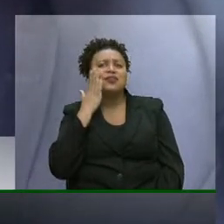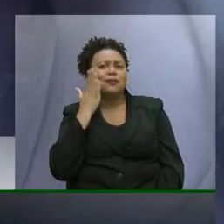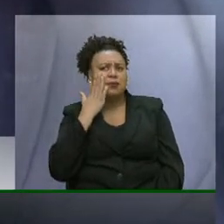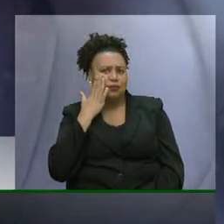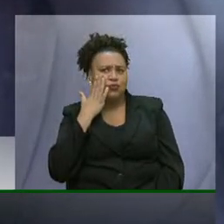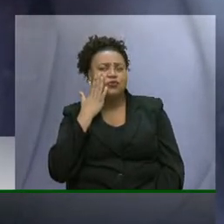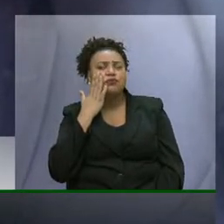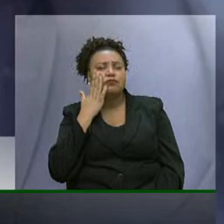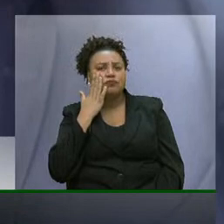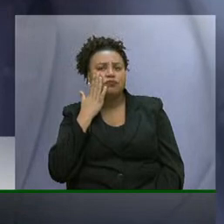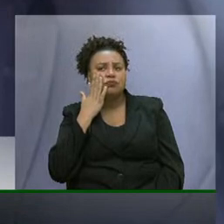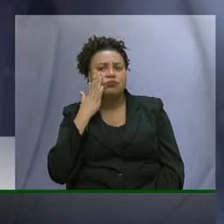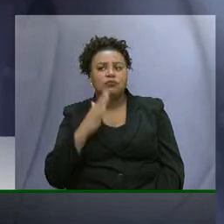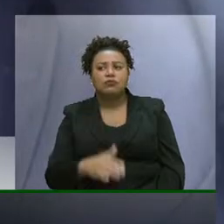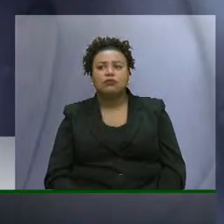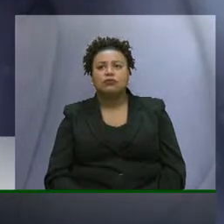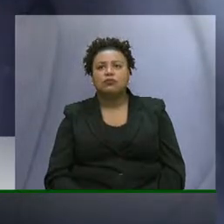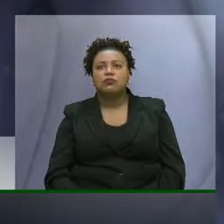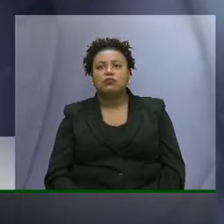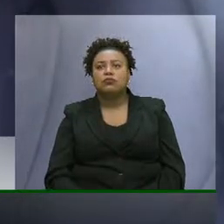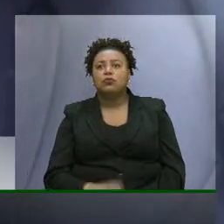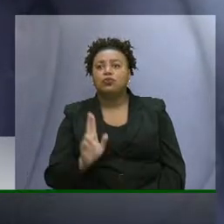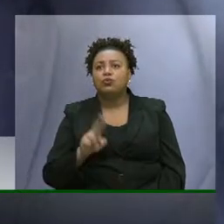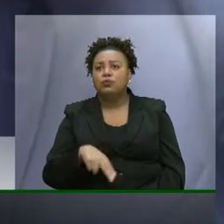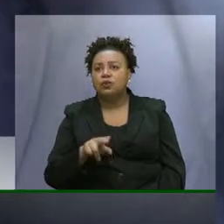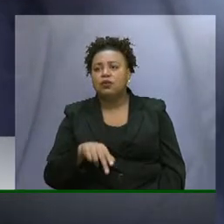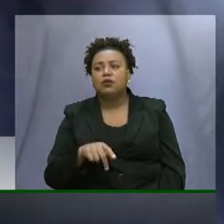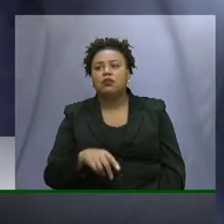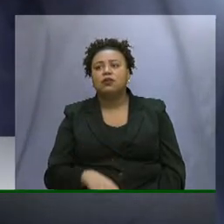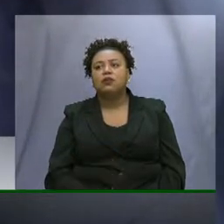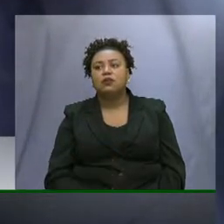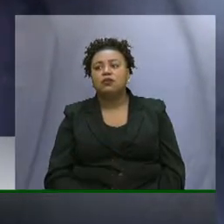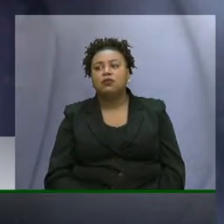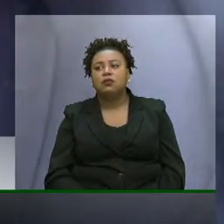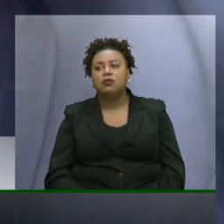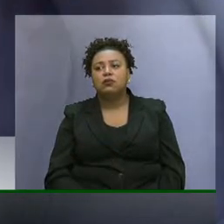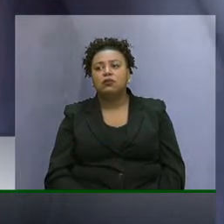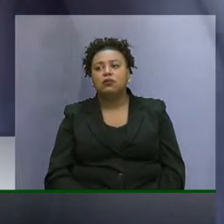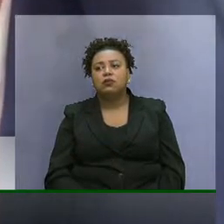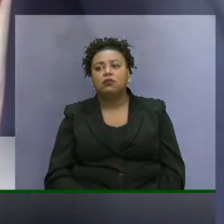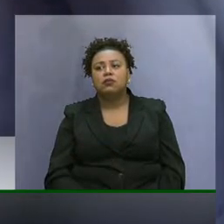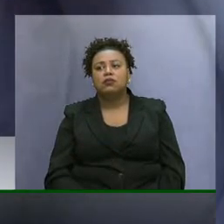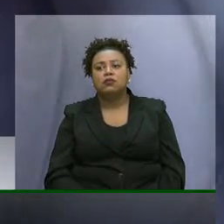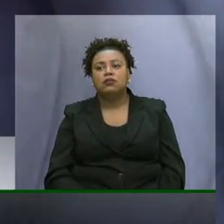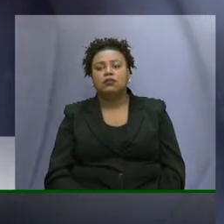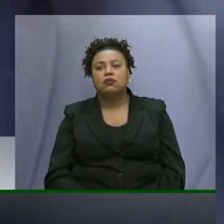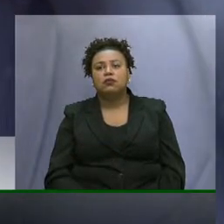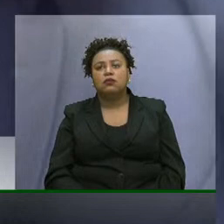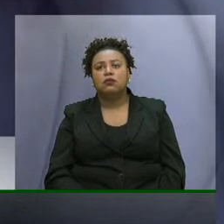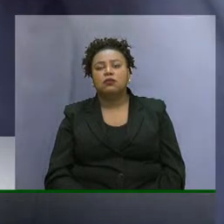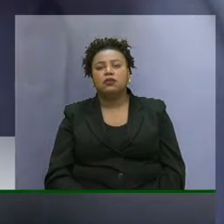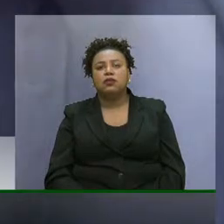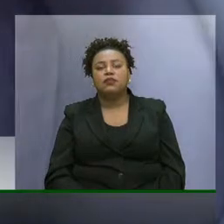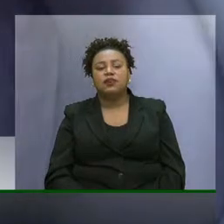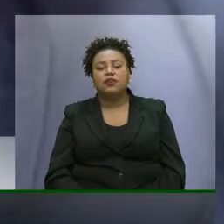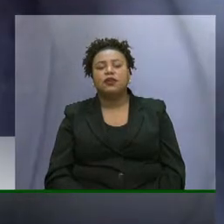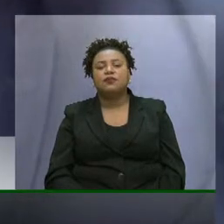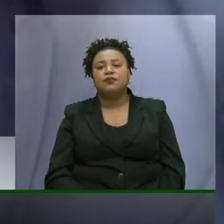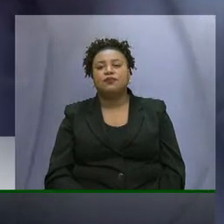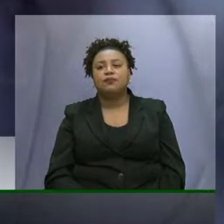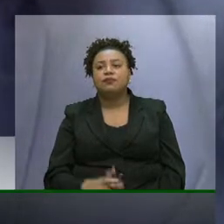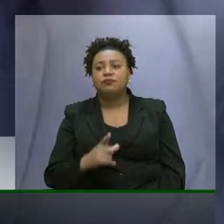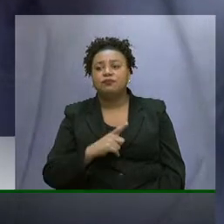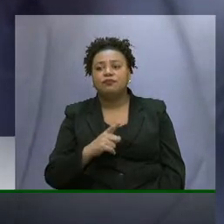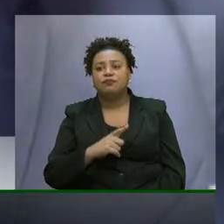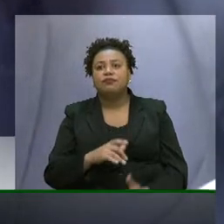disso. E não se trata de forma alguma, posso dizer com muita tranquilidade, com absoluta